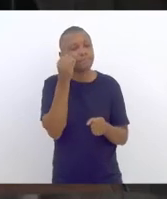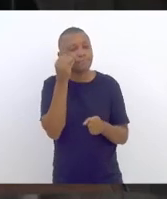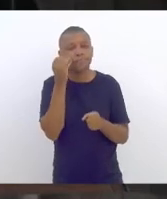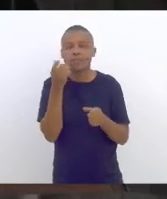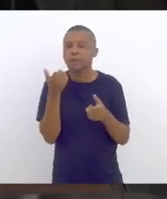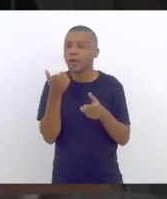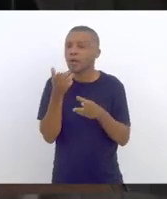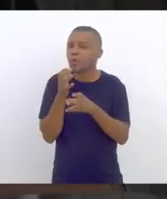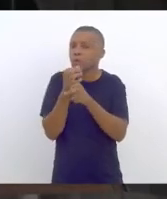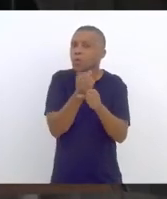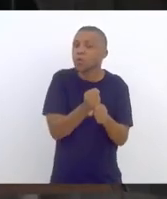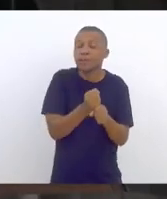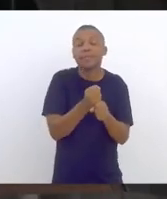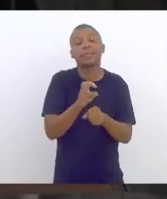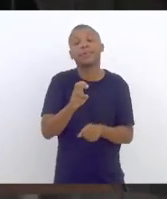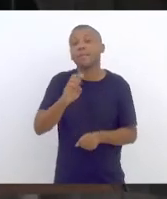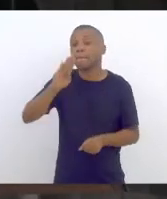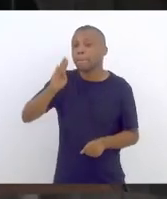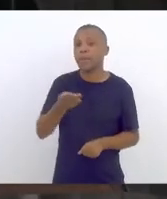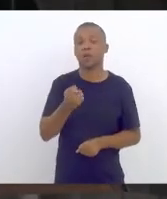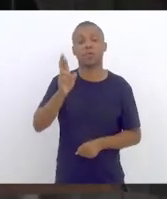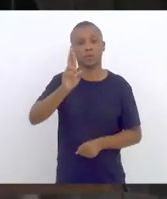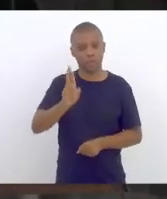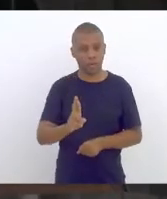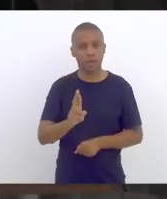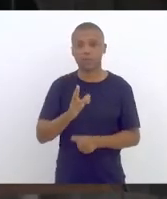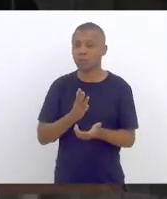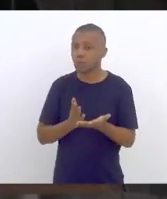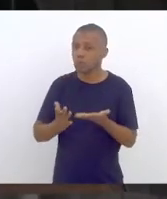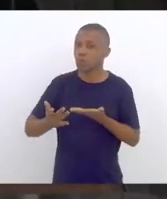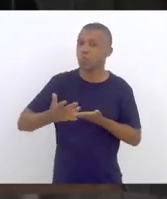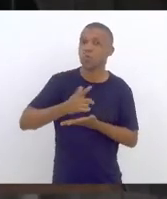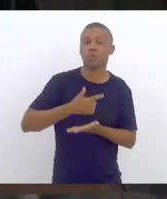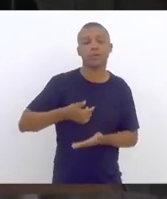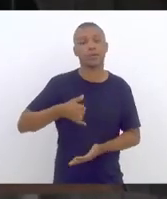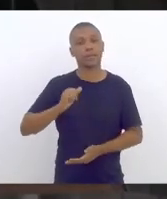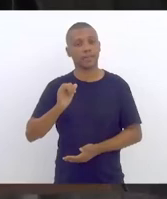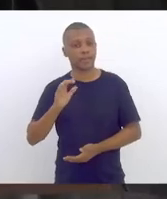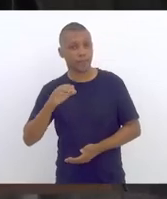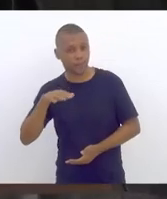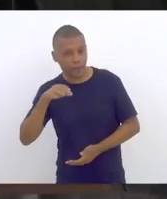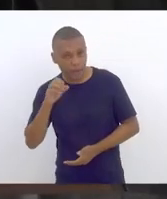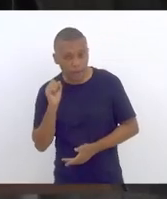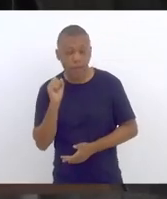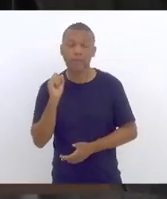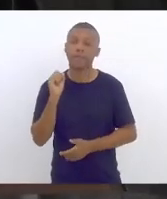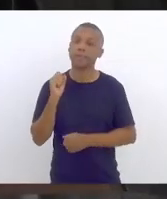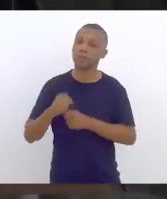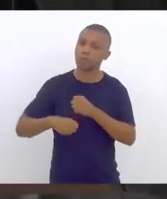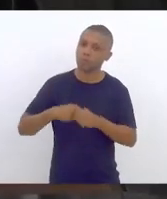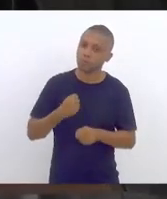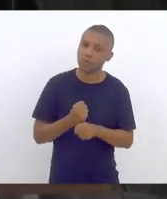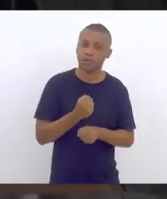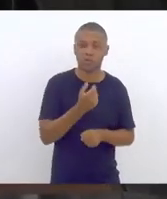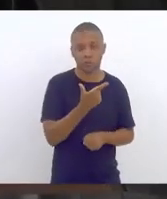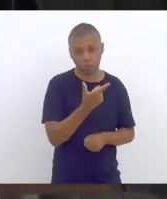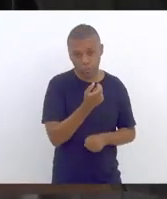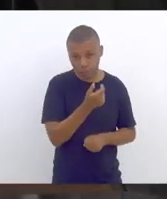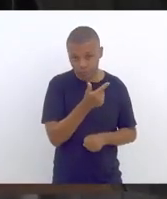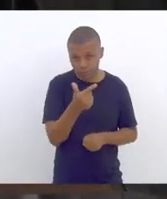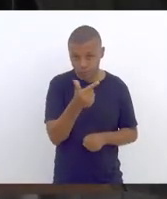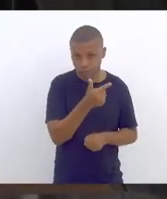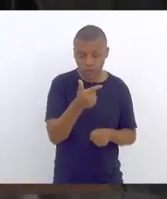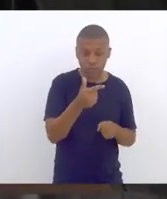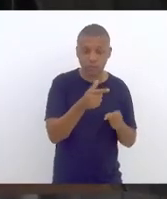de cinco bilhões de reais na arrecadação de ICMS de 2022 para 2023 isto não é algo